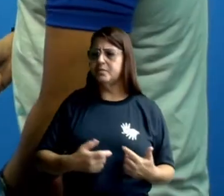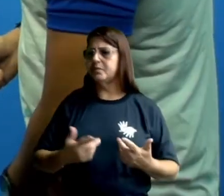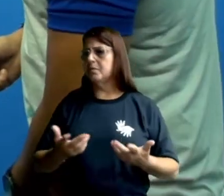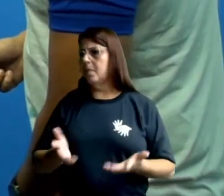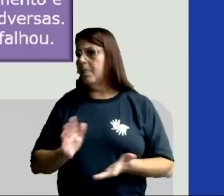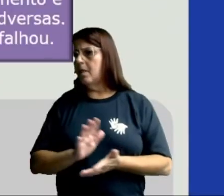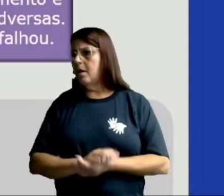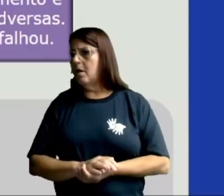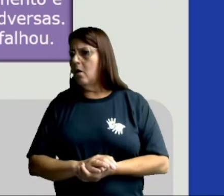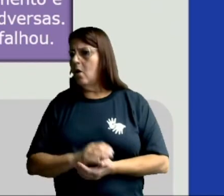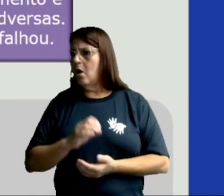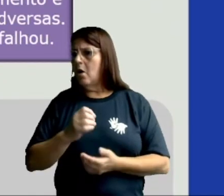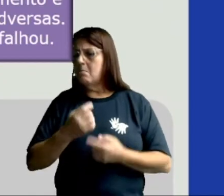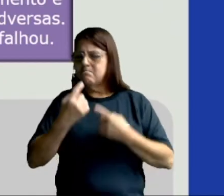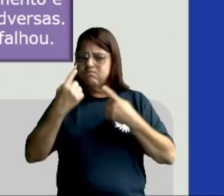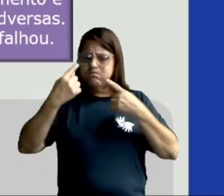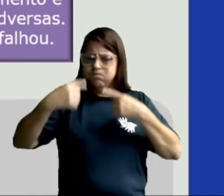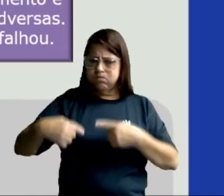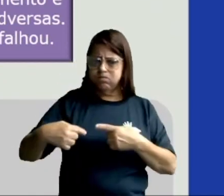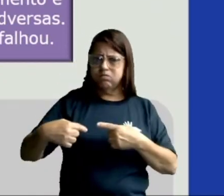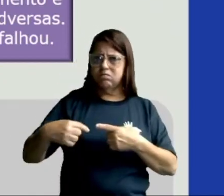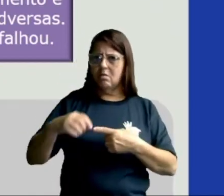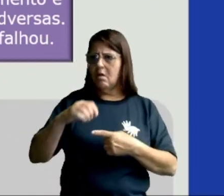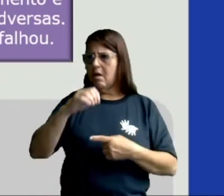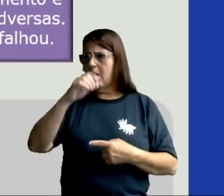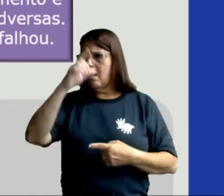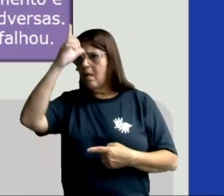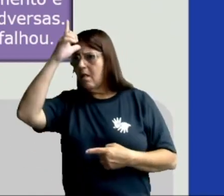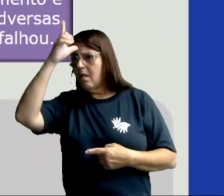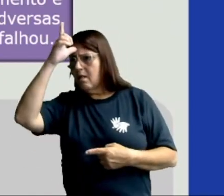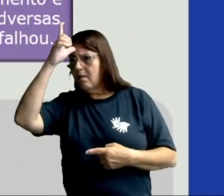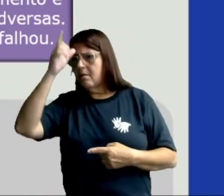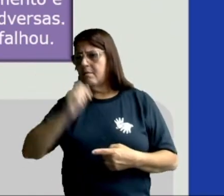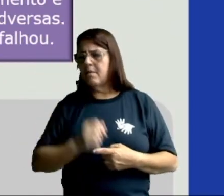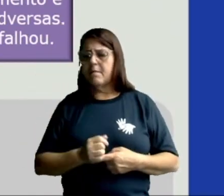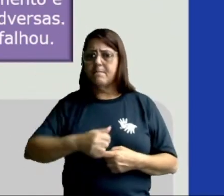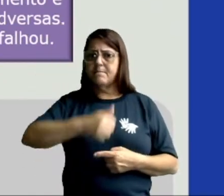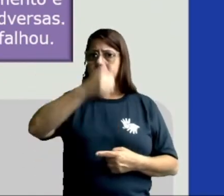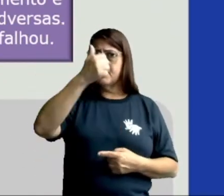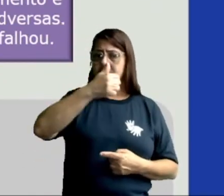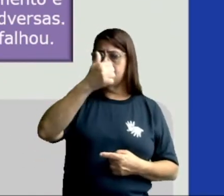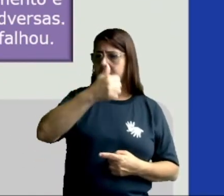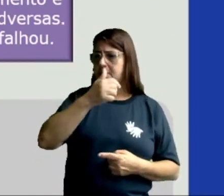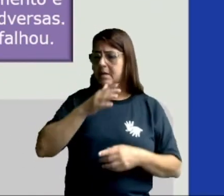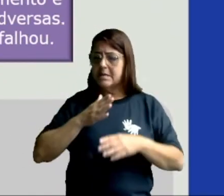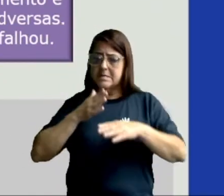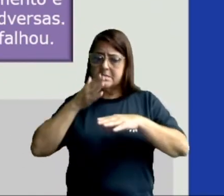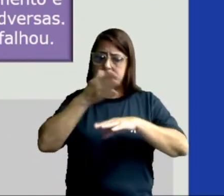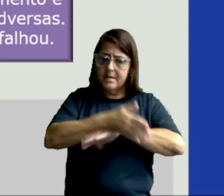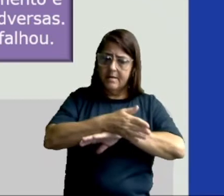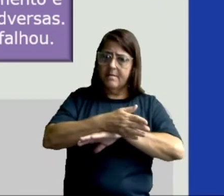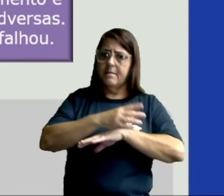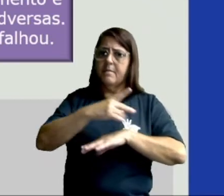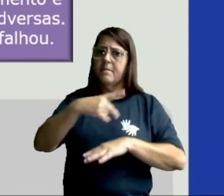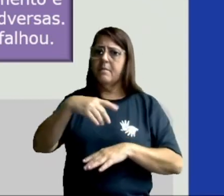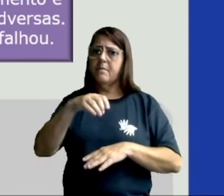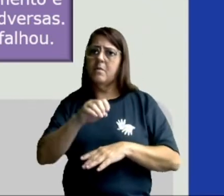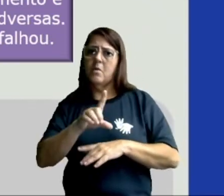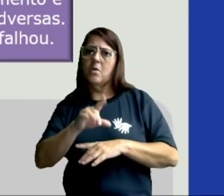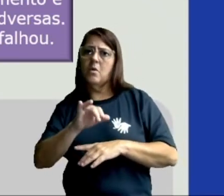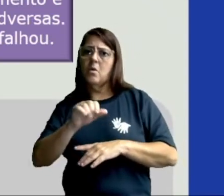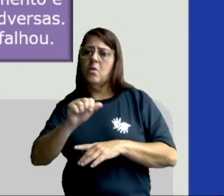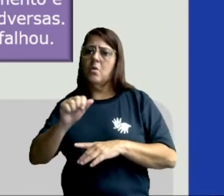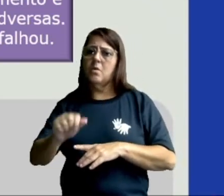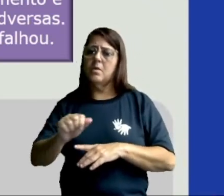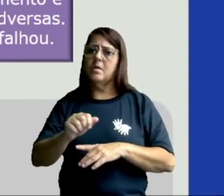Bem, essa ofensiva alemã, a Alemanha nazista atentou contra. Primeiro, a serem invadidos Polônia,